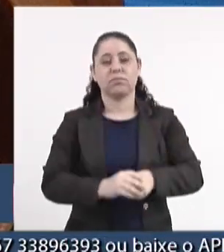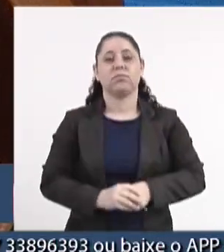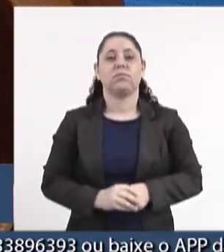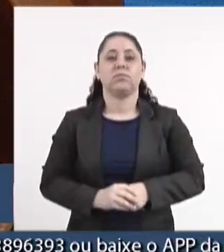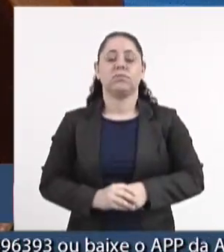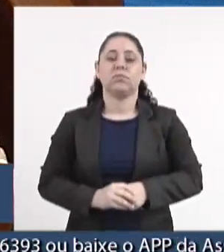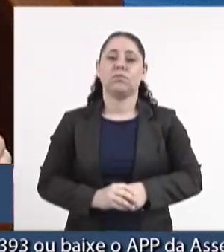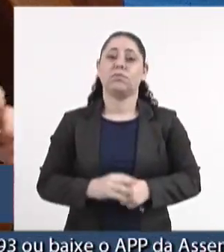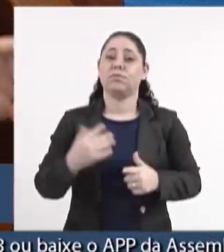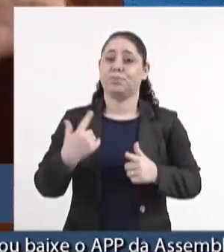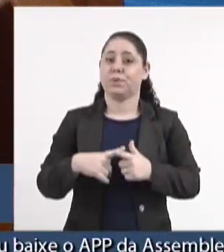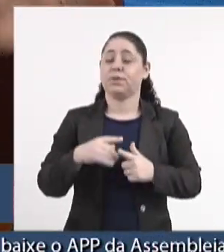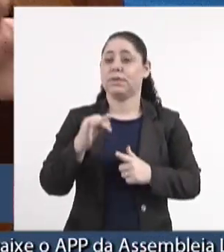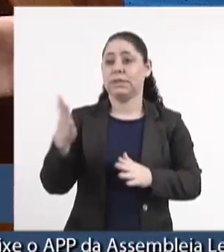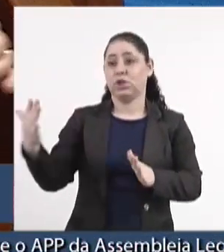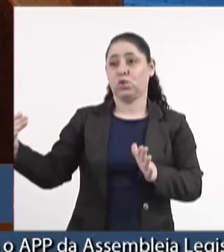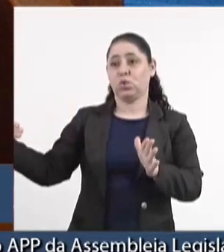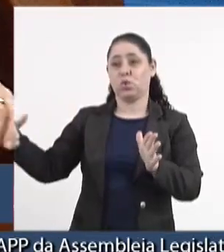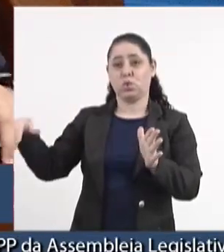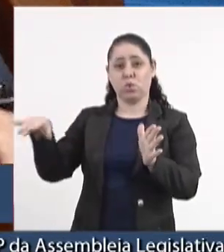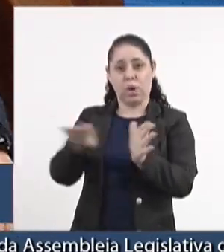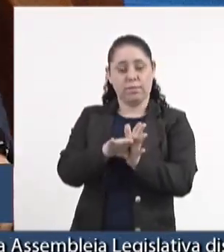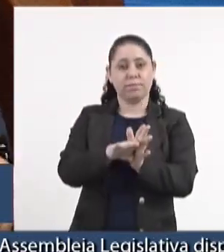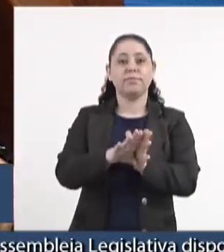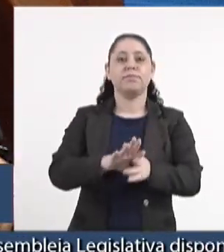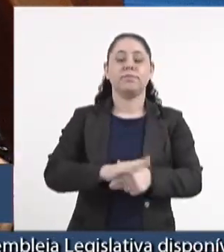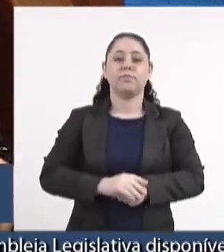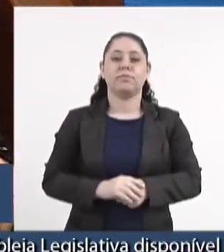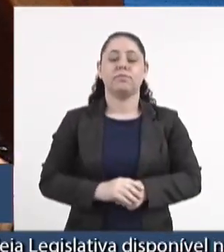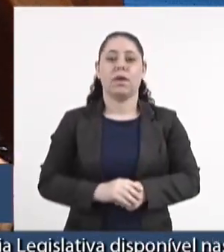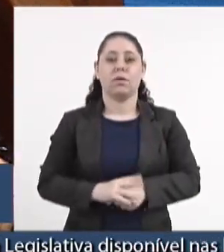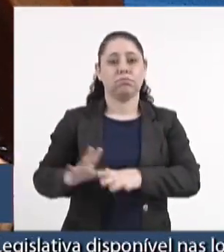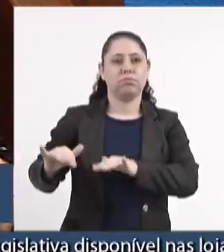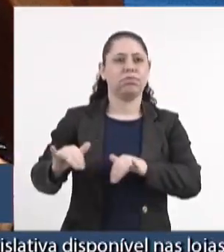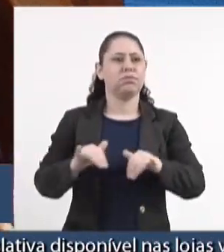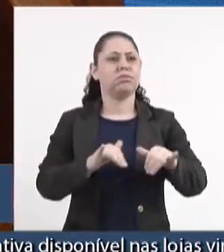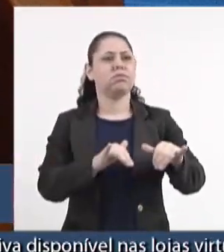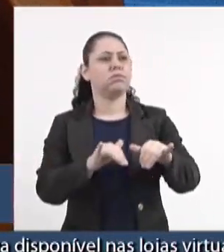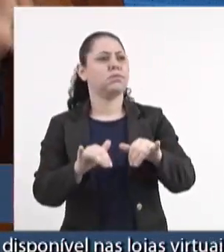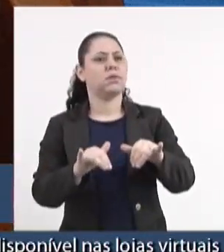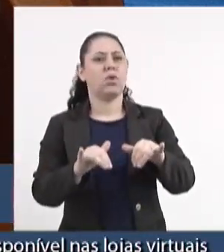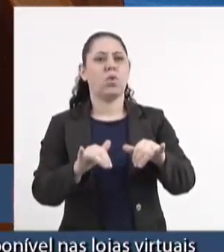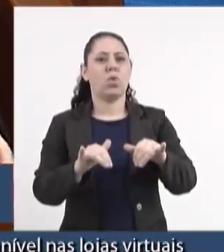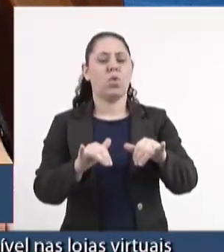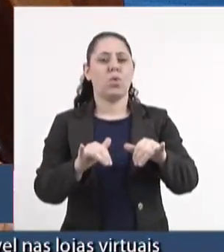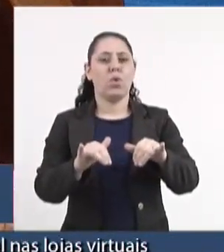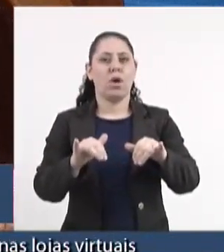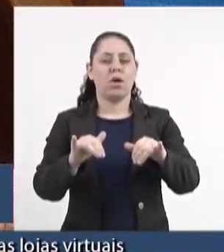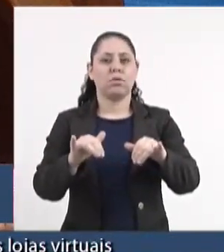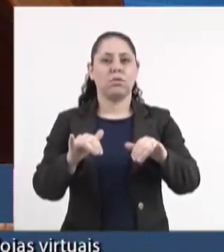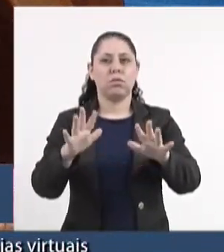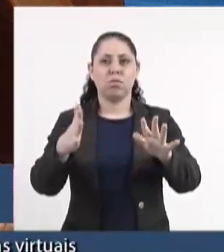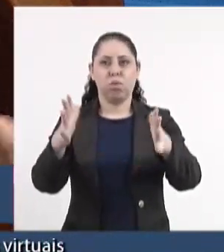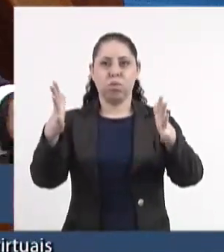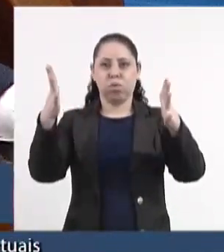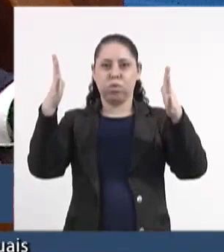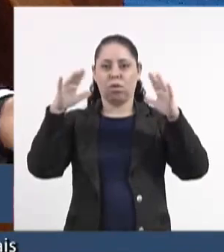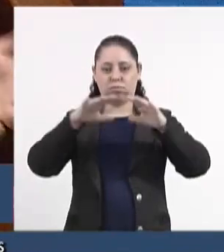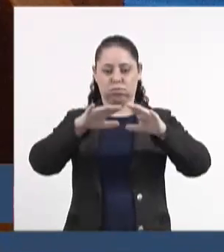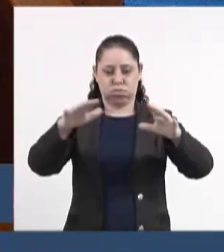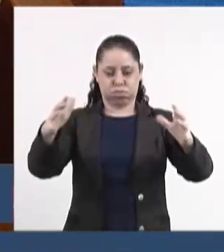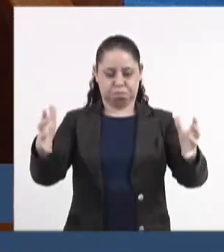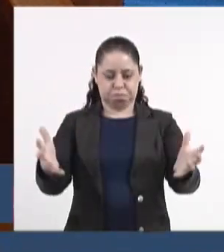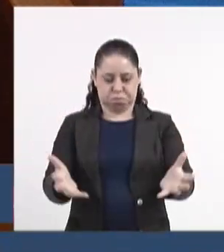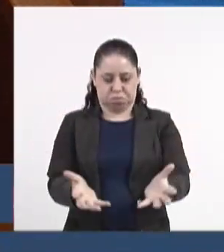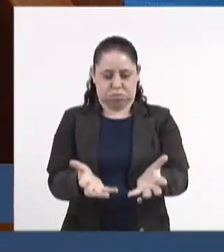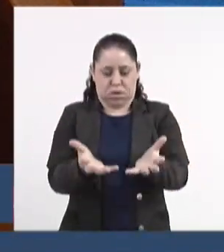Porque se você chegar num supermercado com um caminhão de abóbora, ele vai falar, não